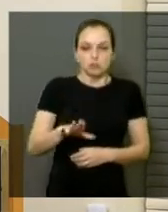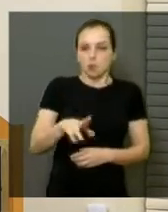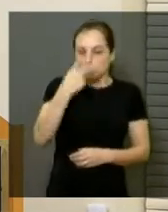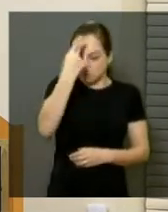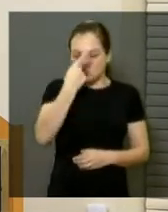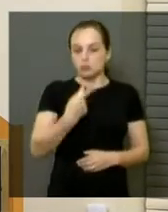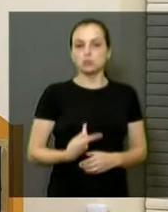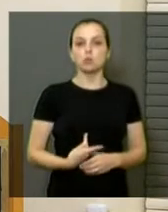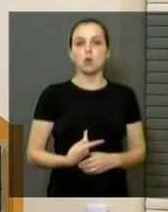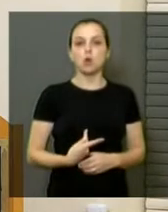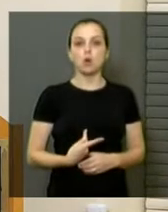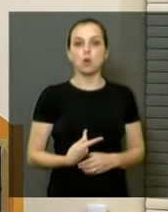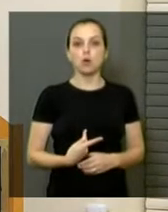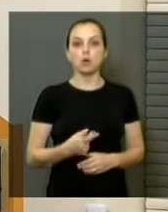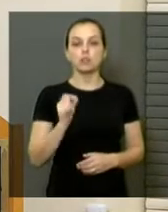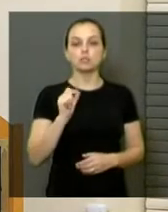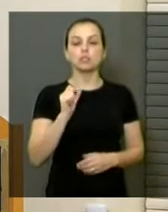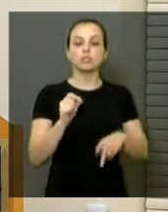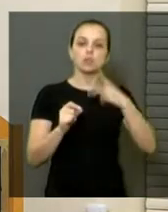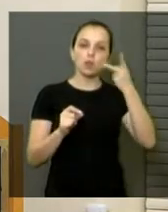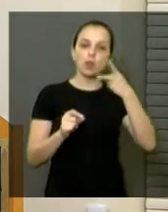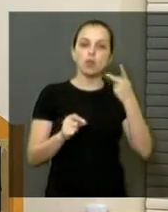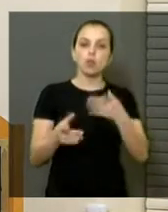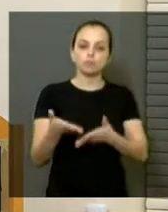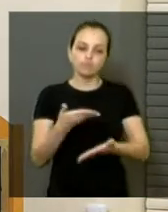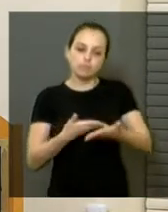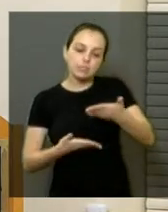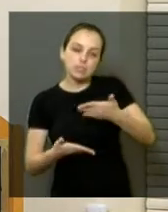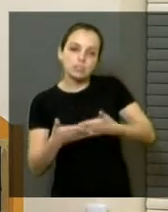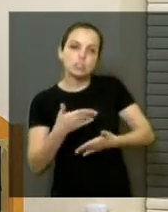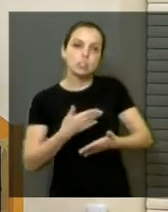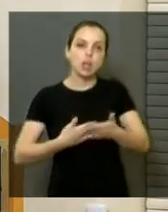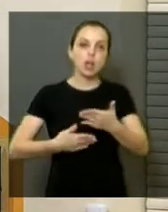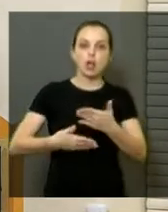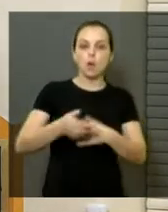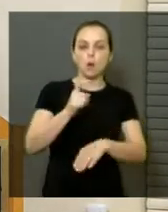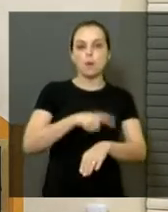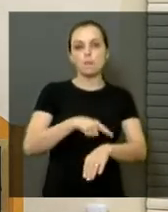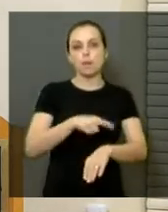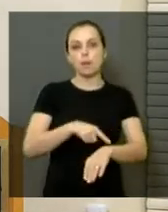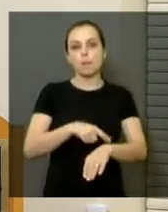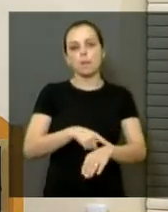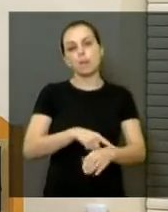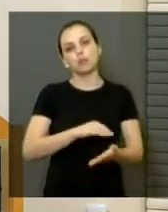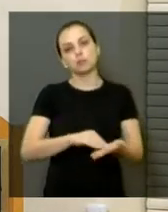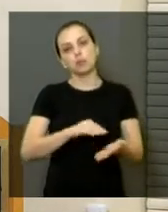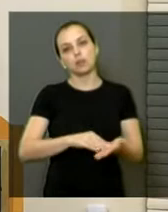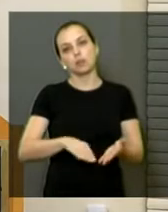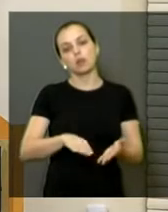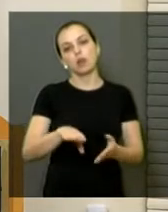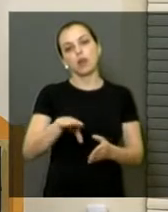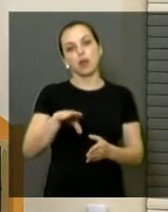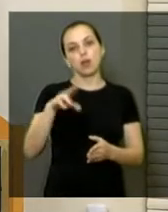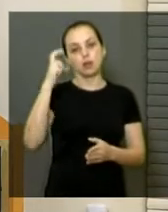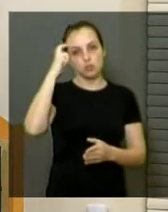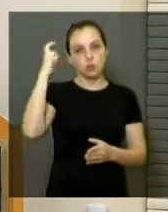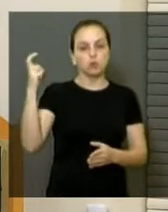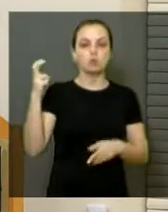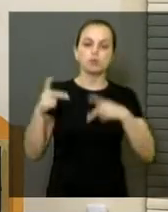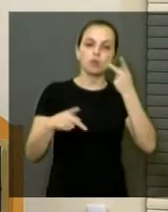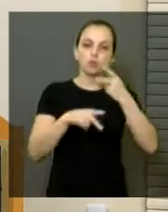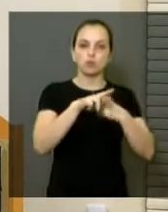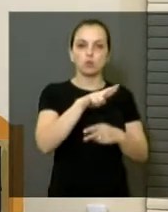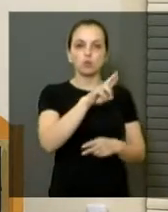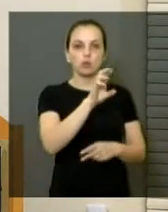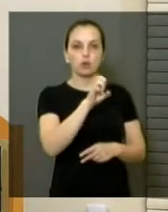com a decisão do vereador, que articulou no mesmo minuto que o seu secretário de Cultura, o vereador Renato Haddad,